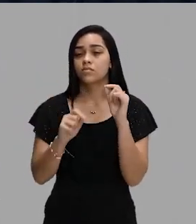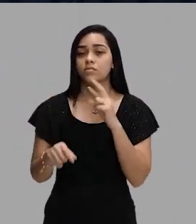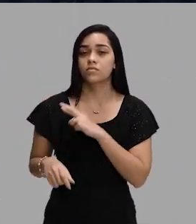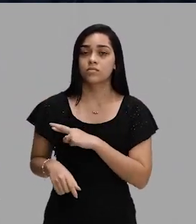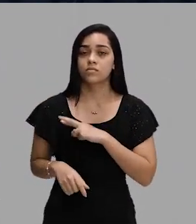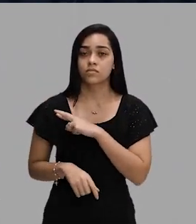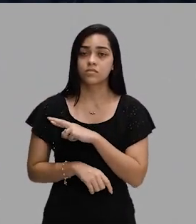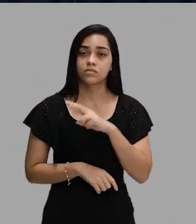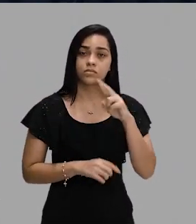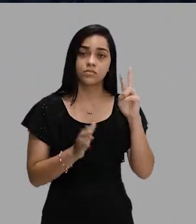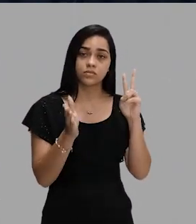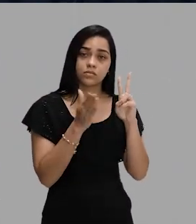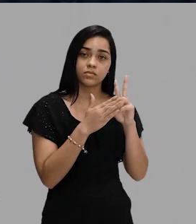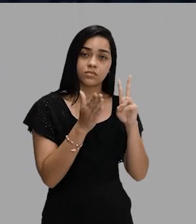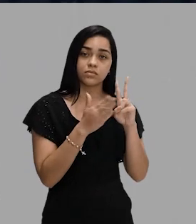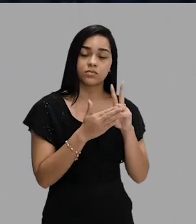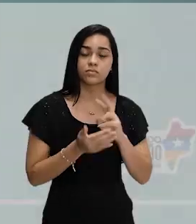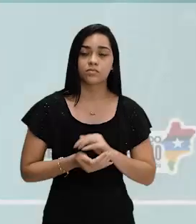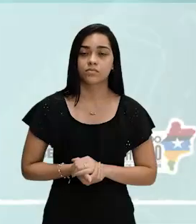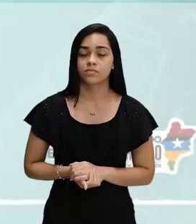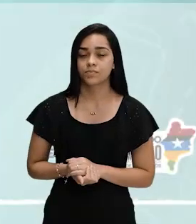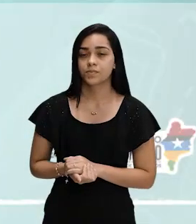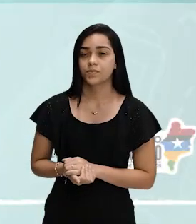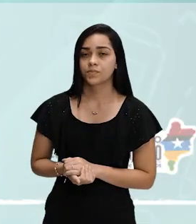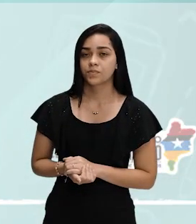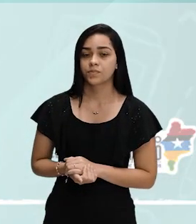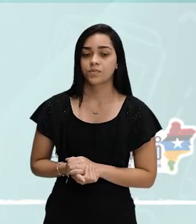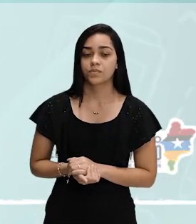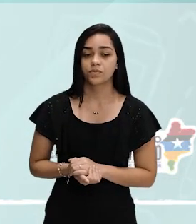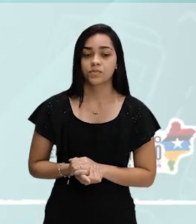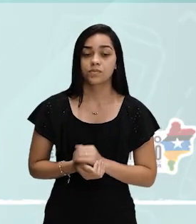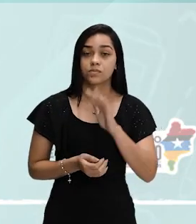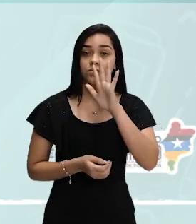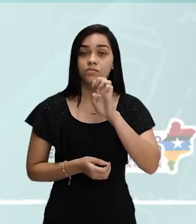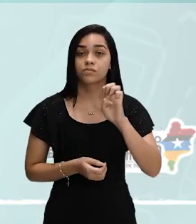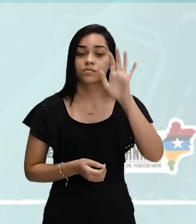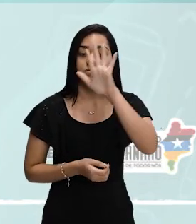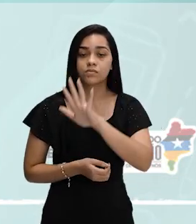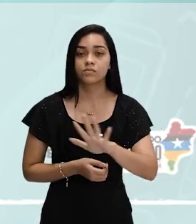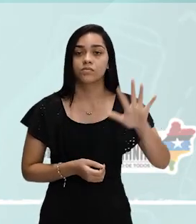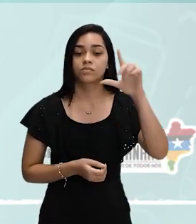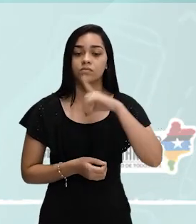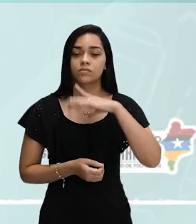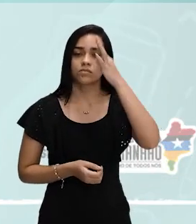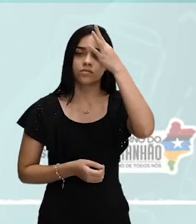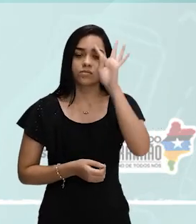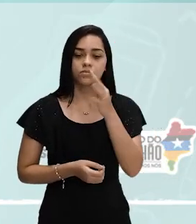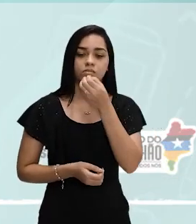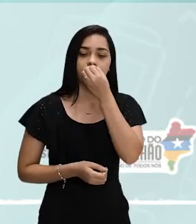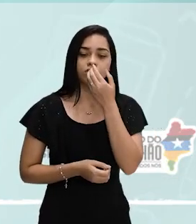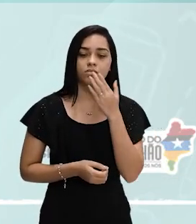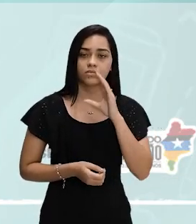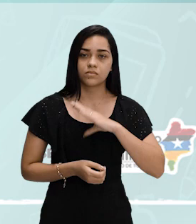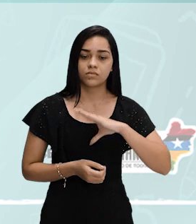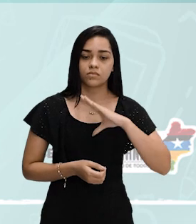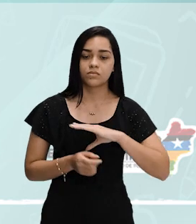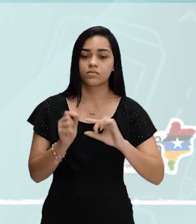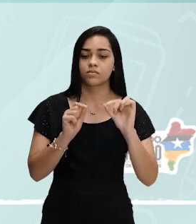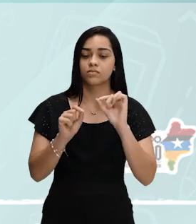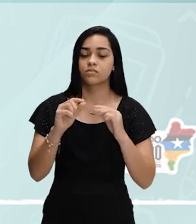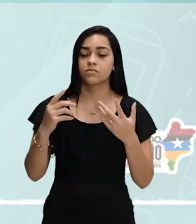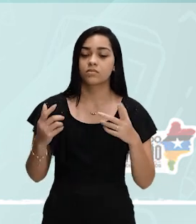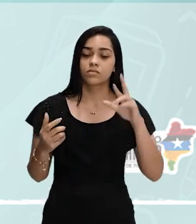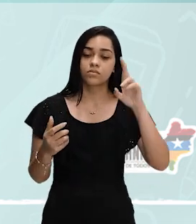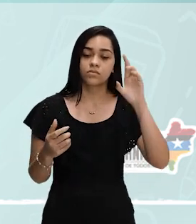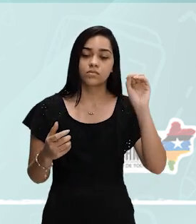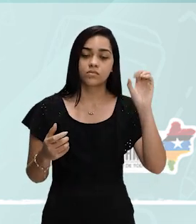romance indianista. Olha só, por parte da Europa foi a teoria do bom selvagem de Rousseau que exerceu influência